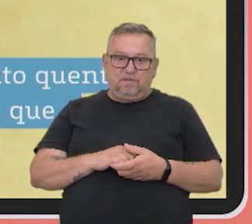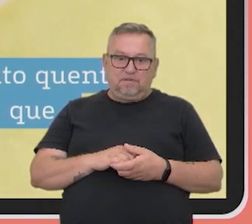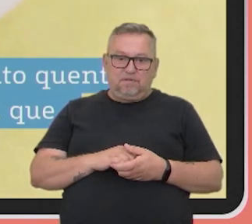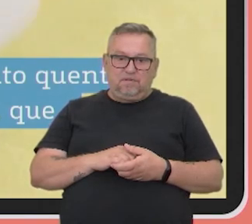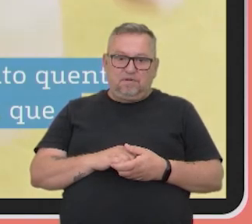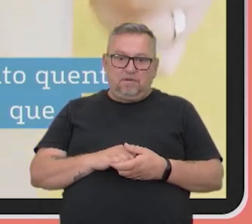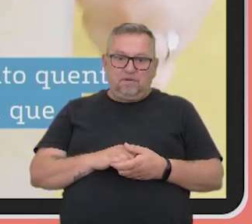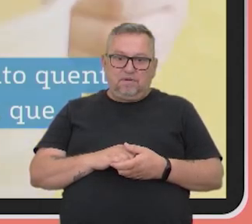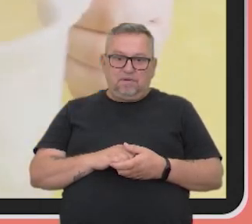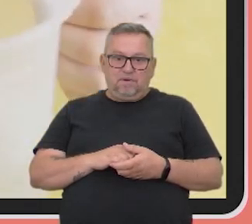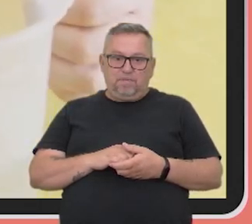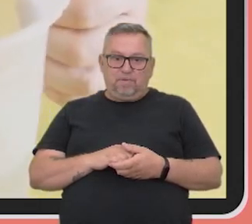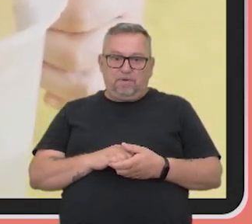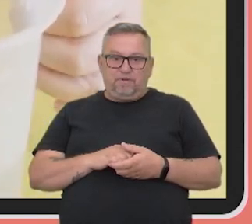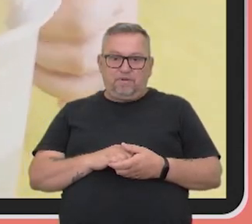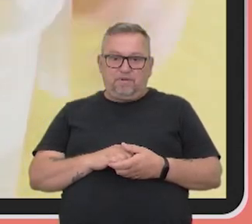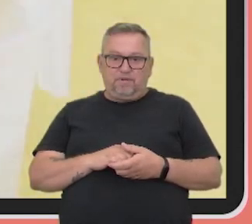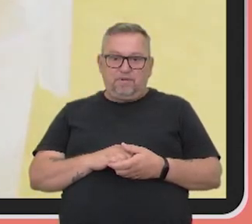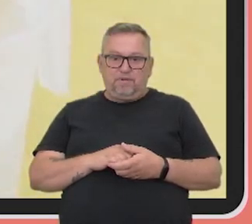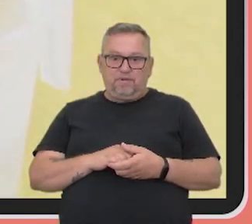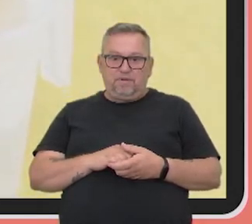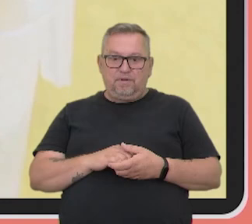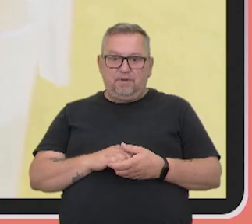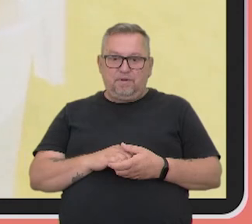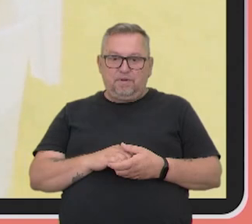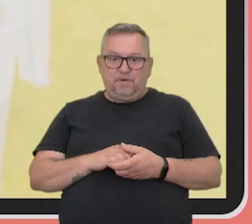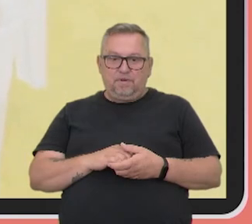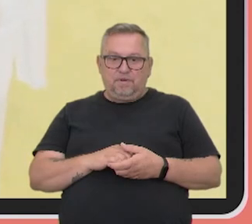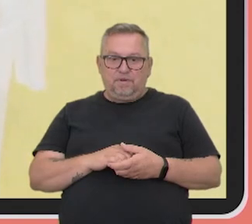Depois vamos despejar a água de volta